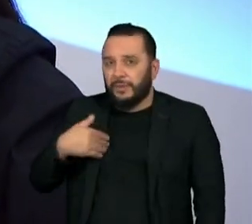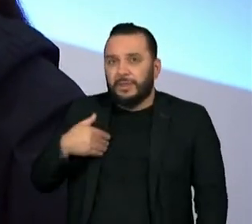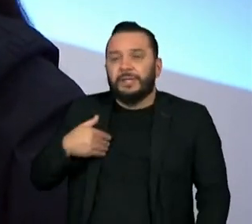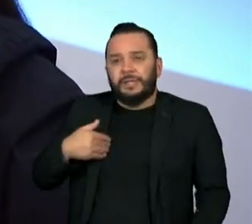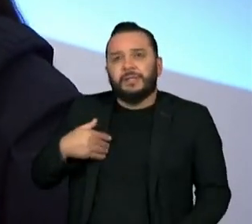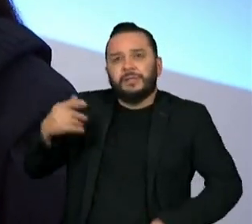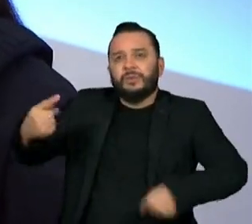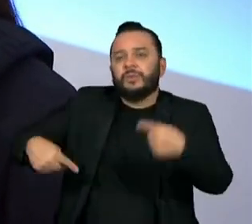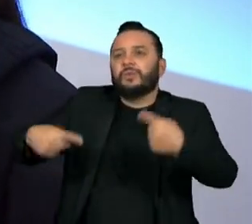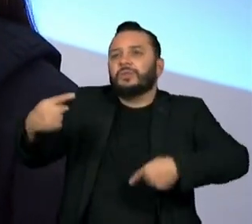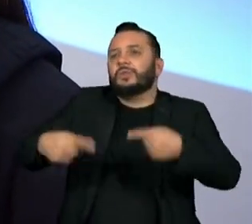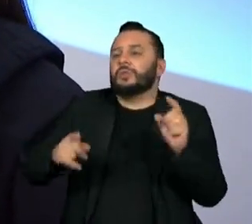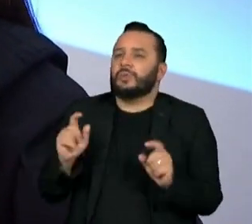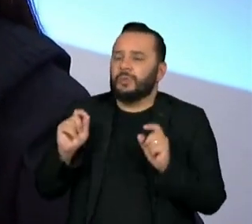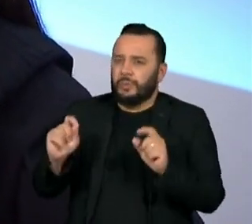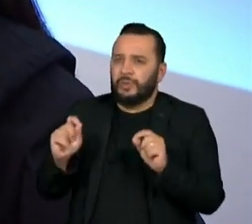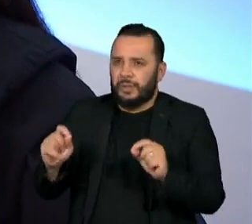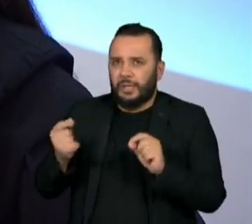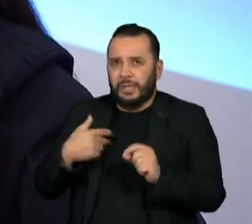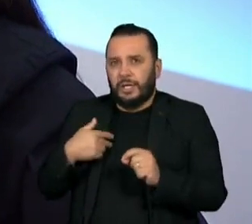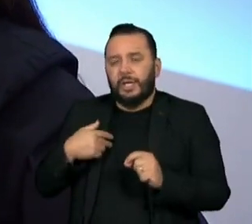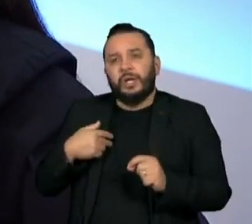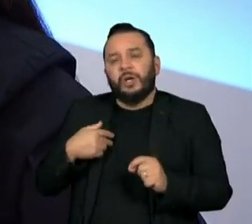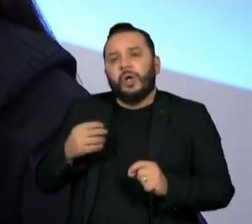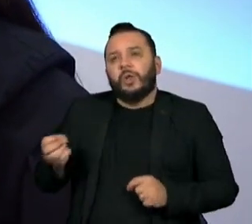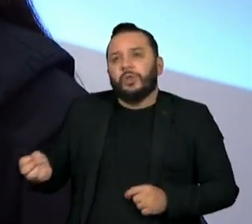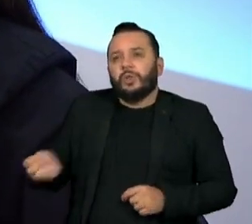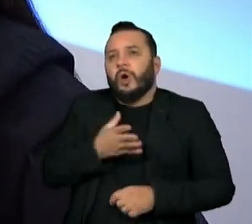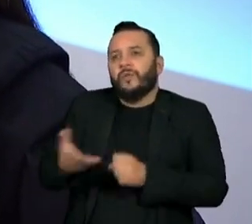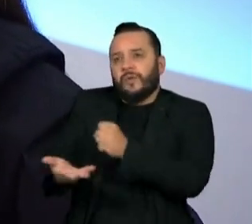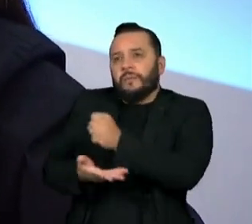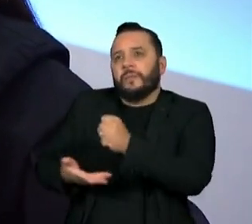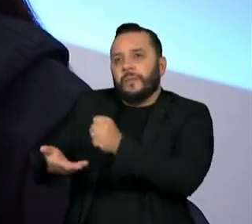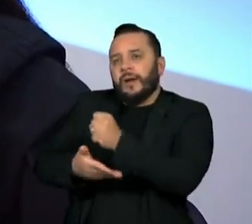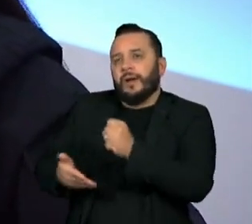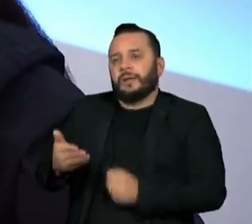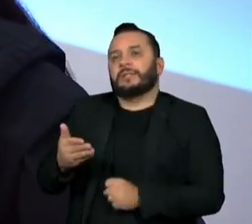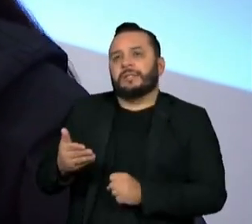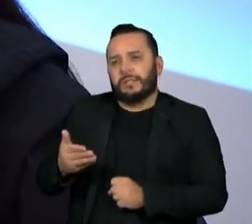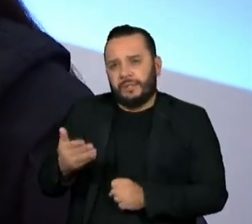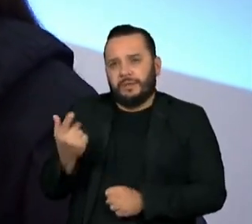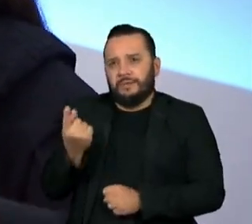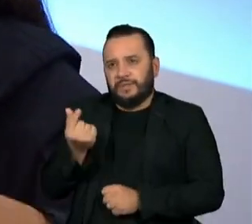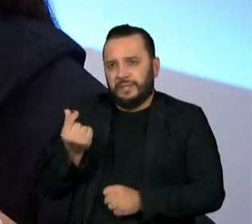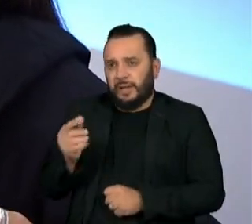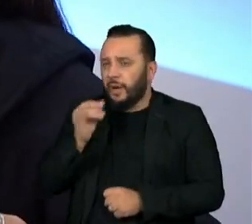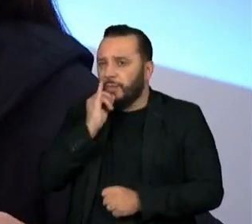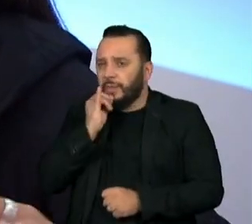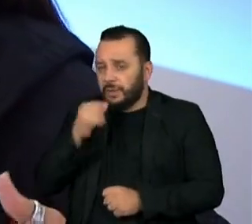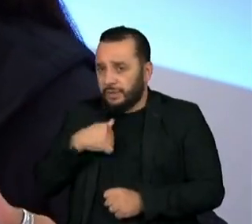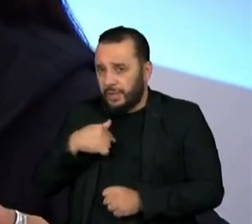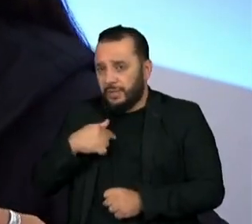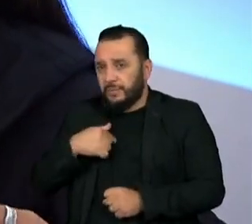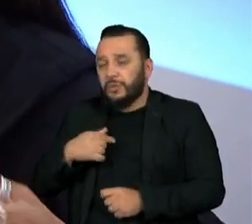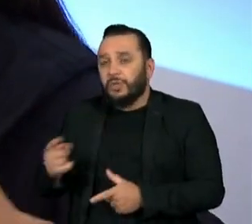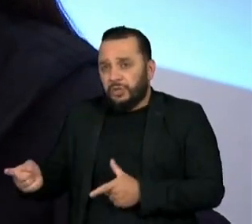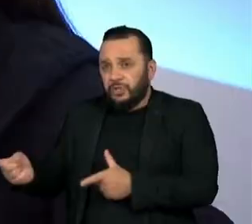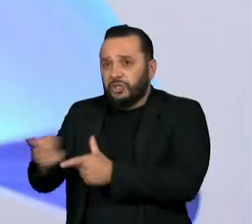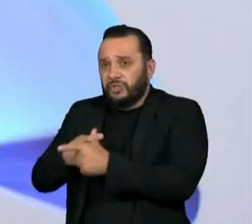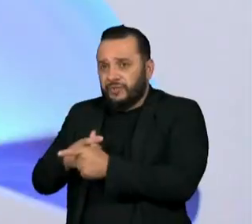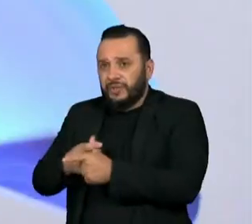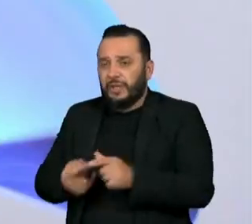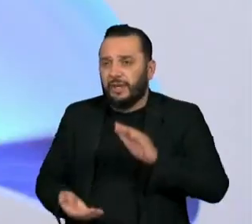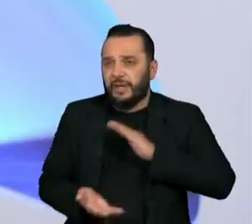eles acham que uma ideia seria você atrelar o endividamento com a questão da